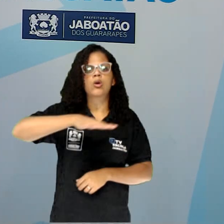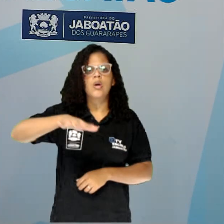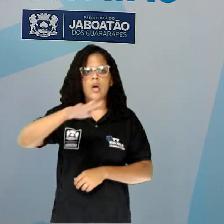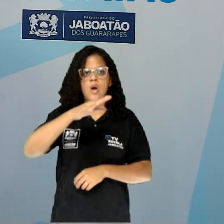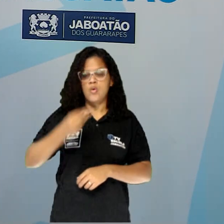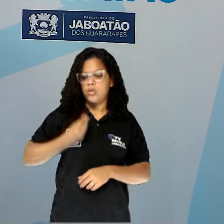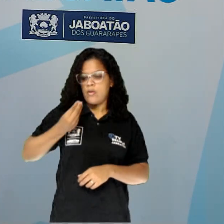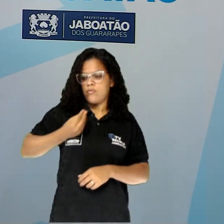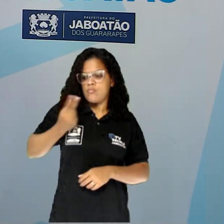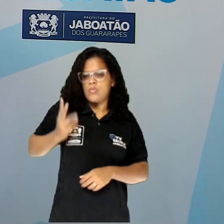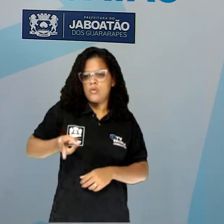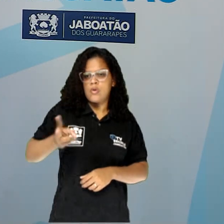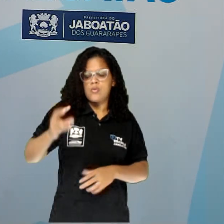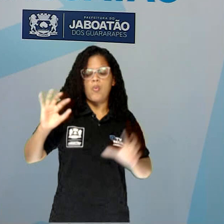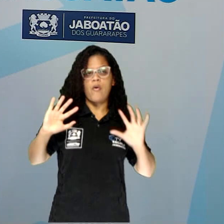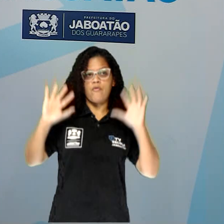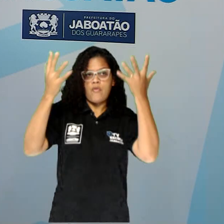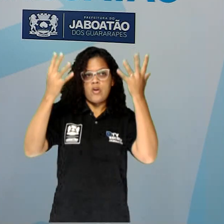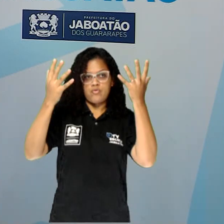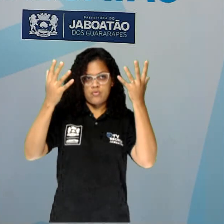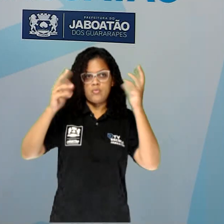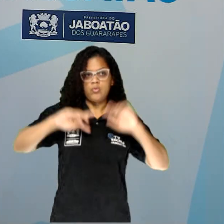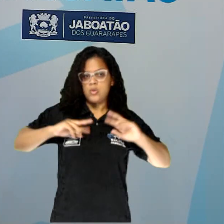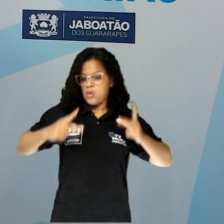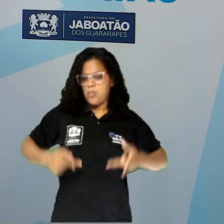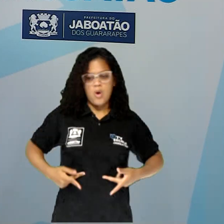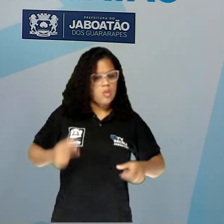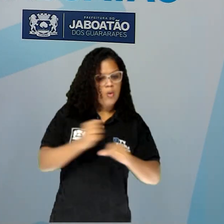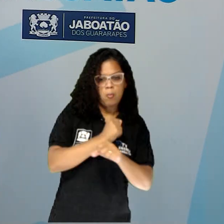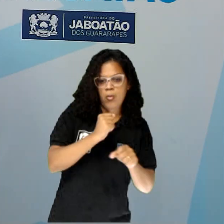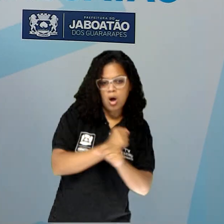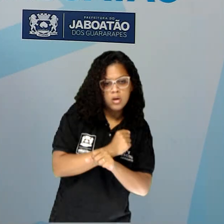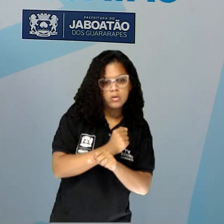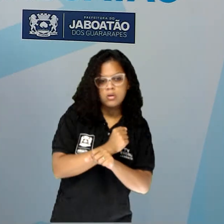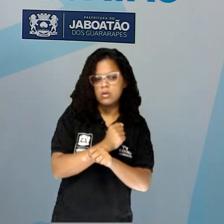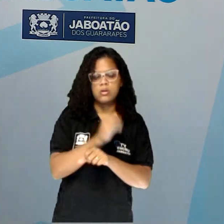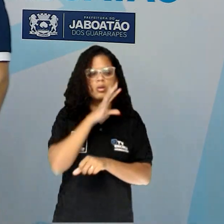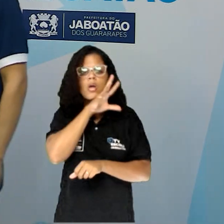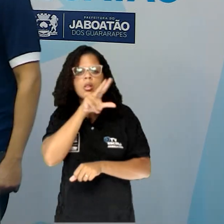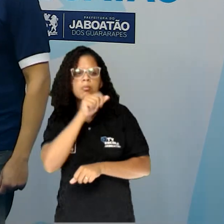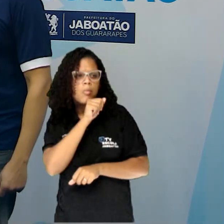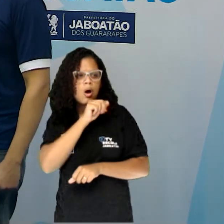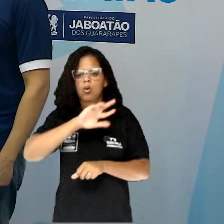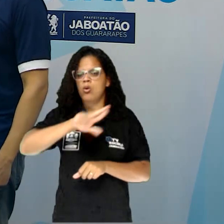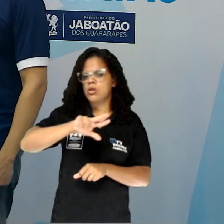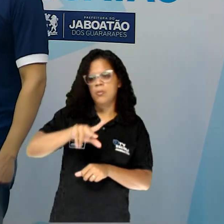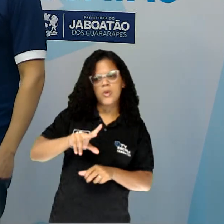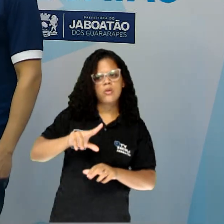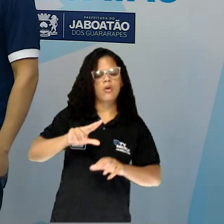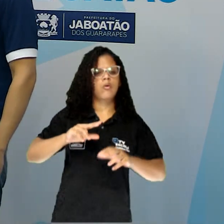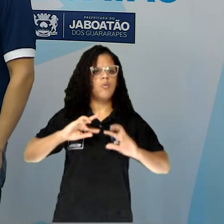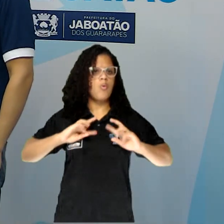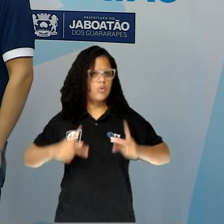uma festa, onde o homem não mate nem bicho, nem homem. Seguindo aí para o enunciado,